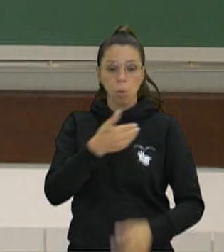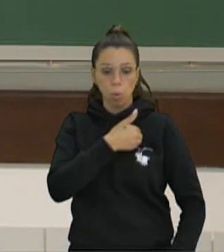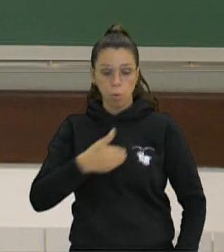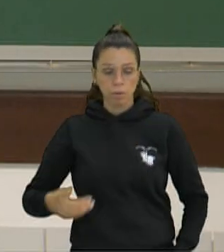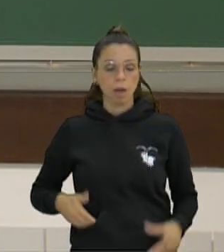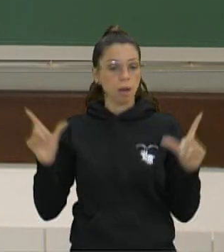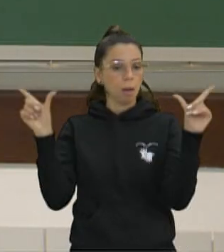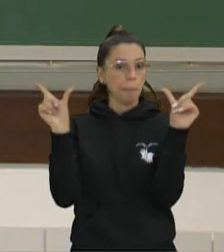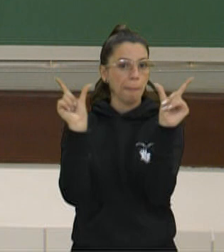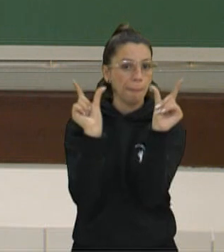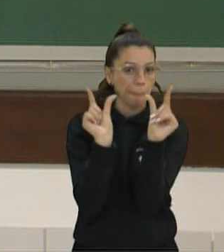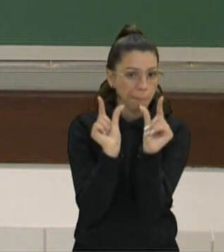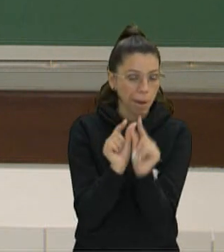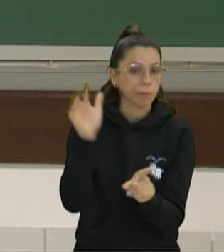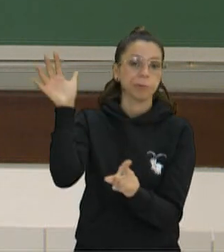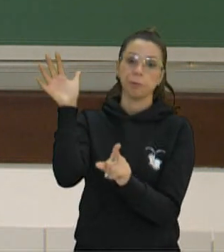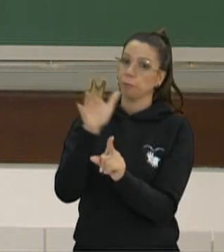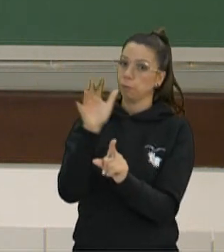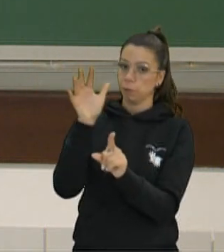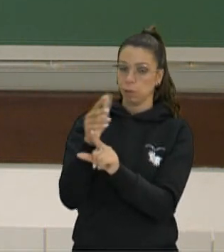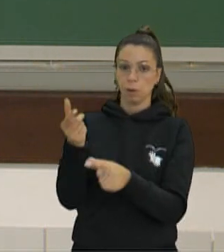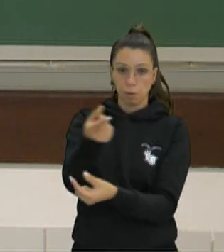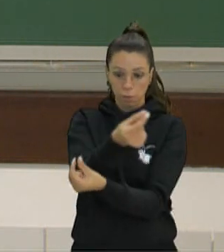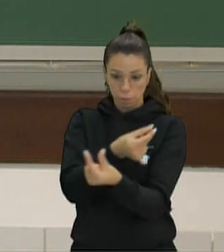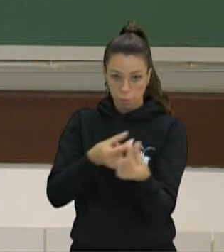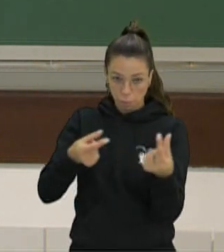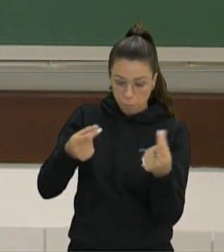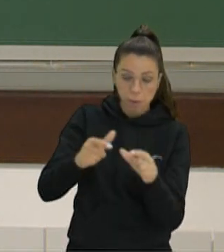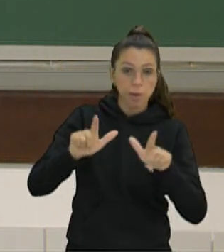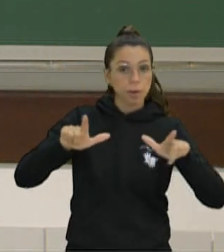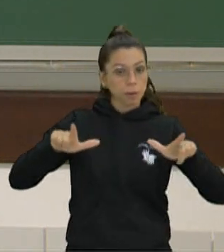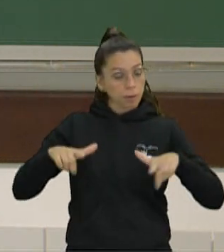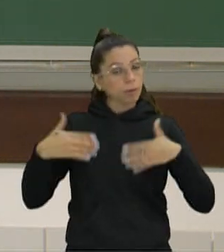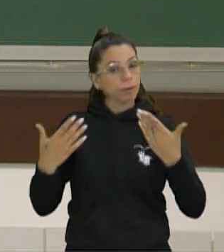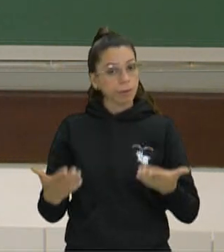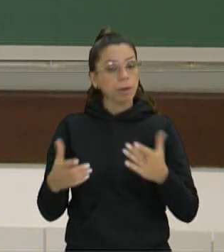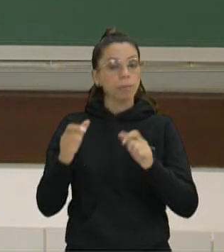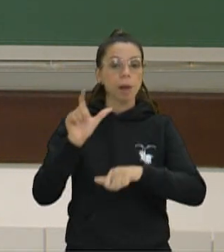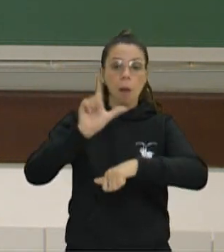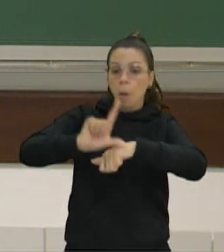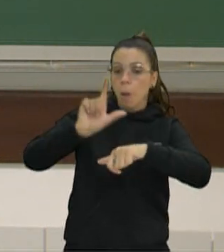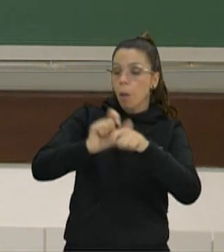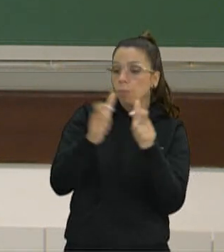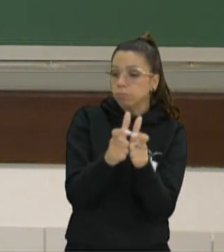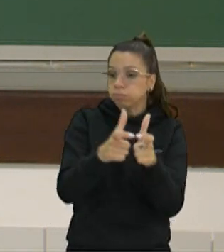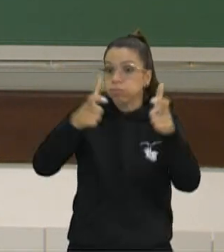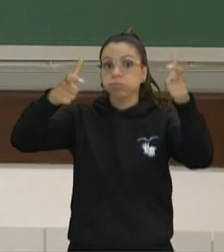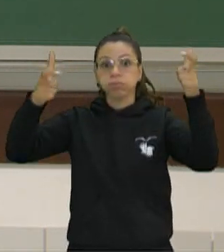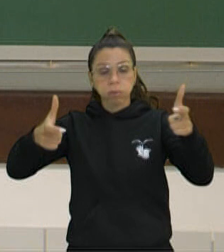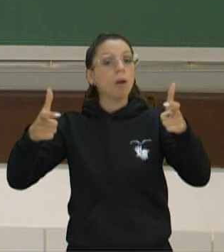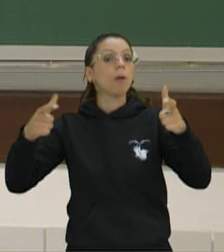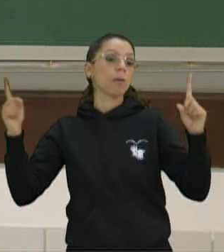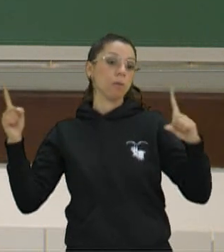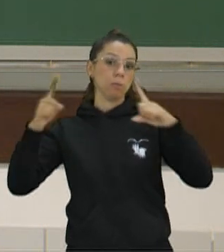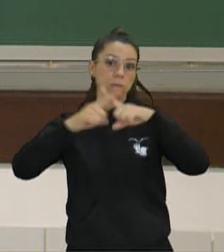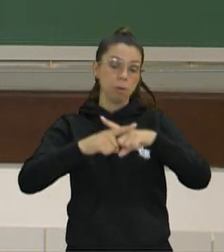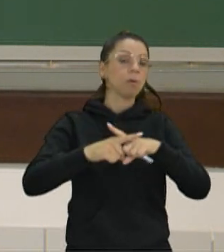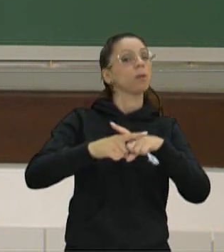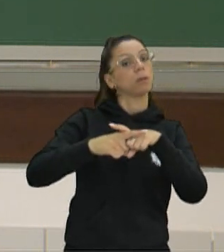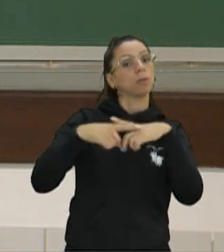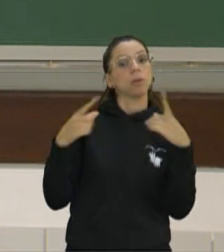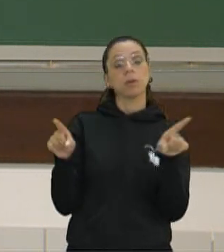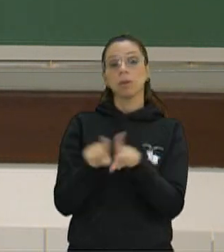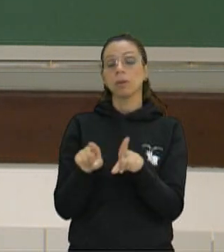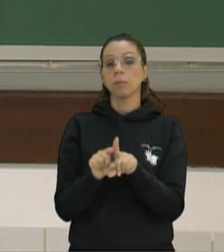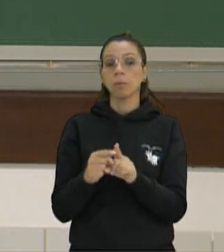na economia, e com isso, o mercado estaria livre para competir, e aí eles esperavam que com isso os